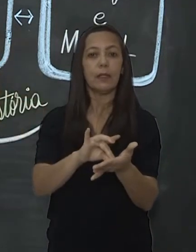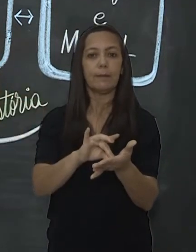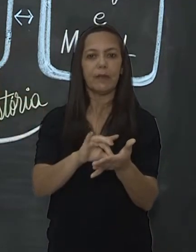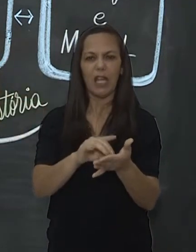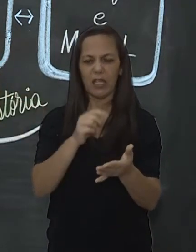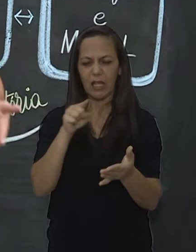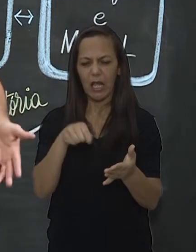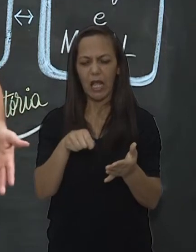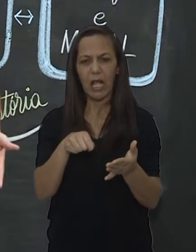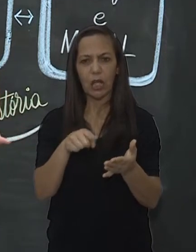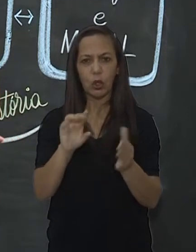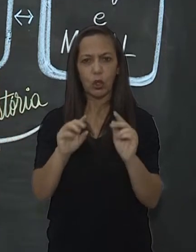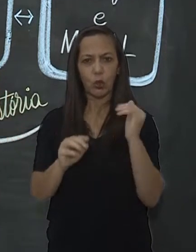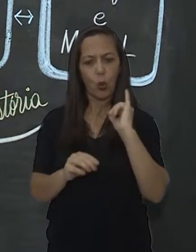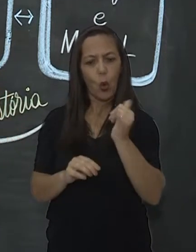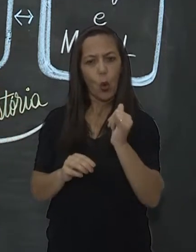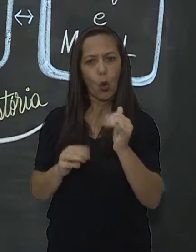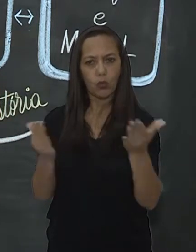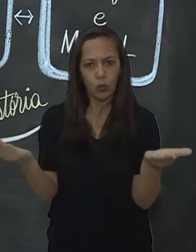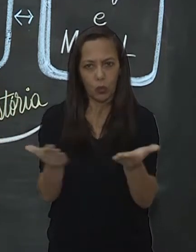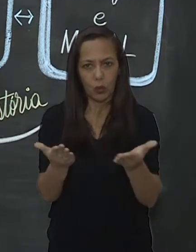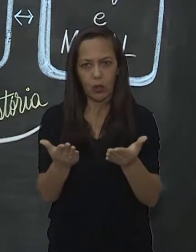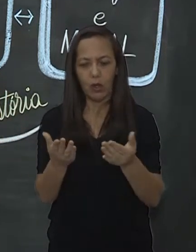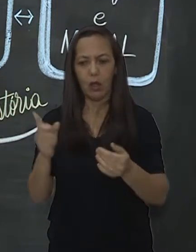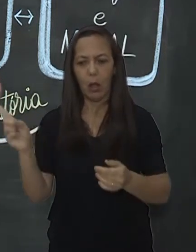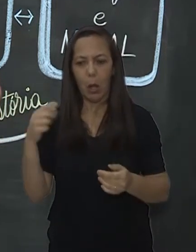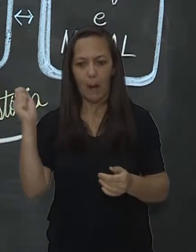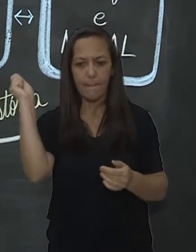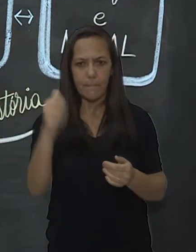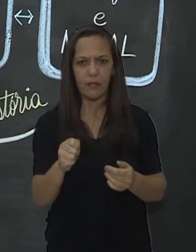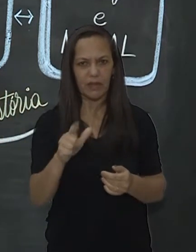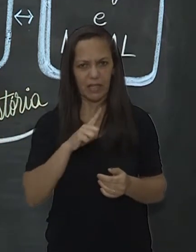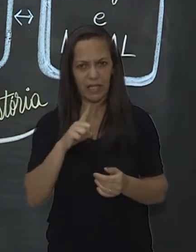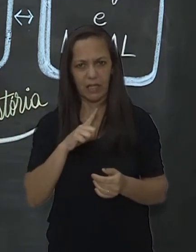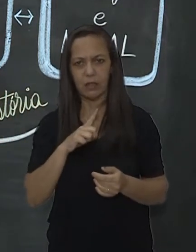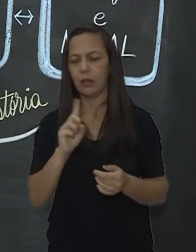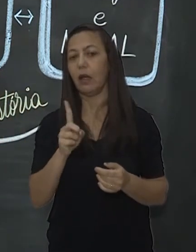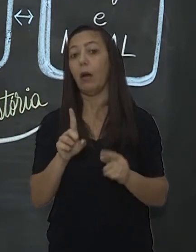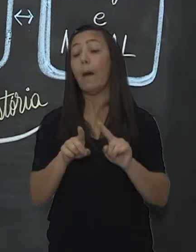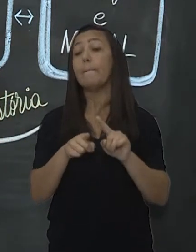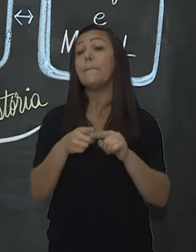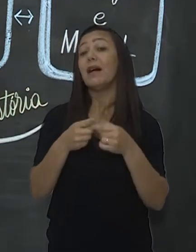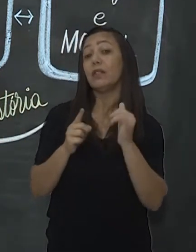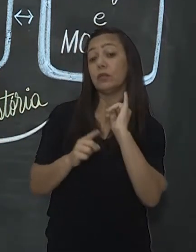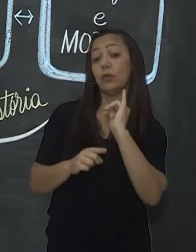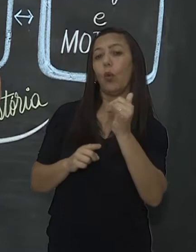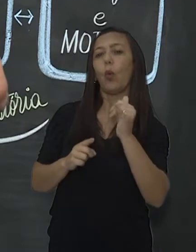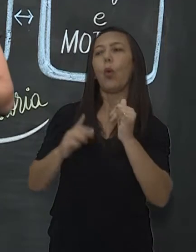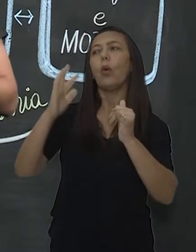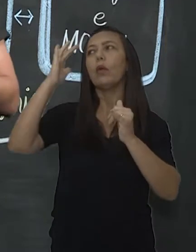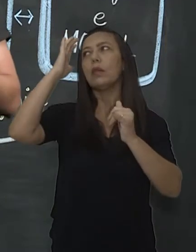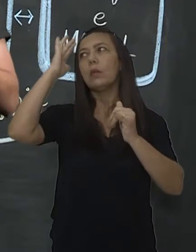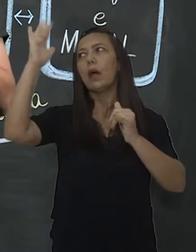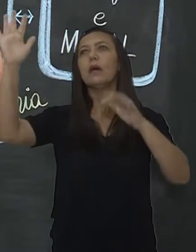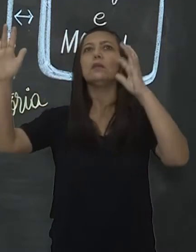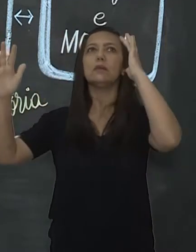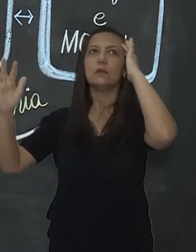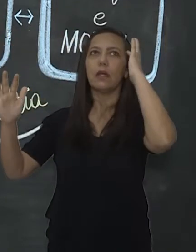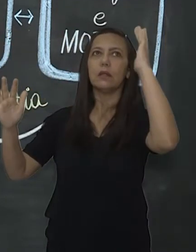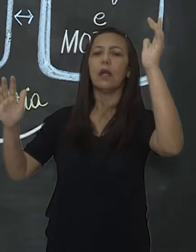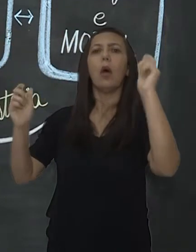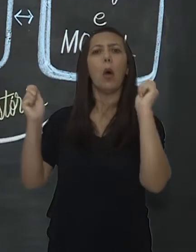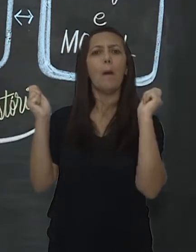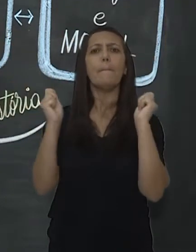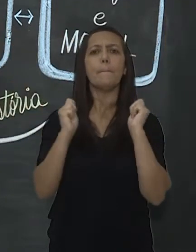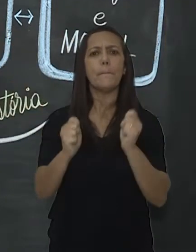admitir que apareça do nada uma fada resolvendo os problemas. Mas se for um conto maravilhoso, um conto fantástico, que viva esse universo da ficção, é